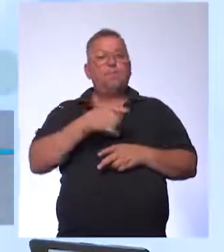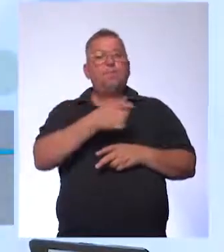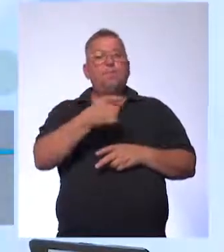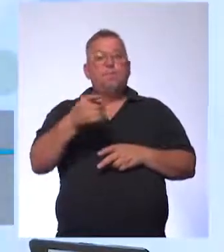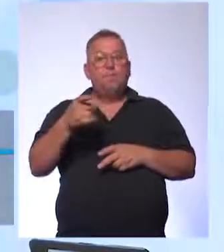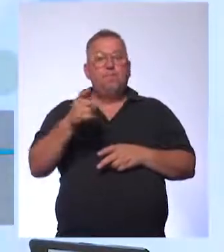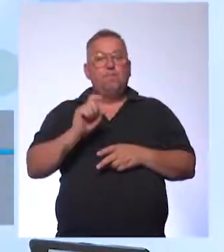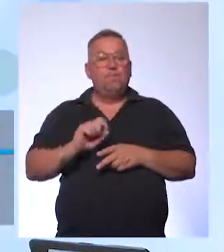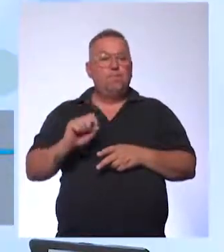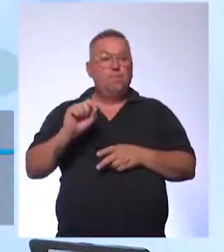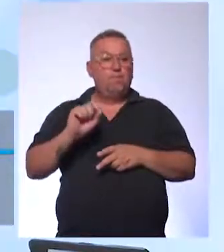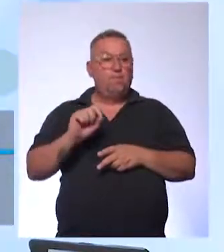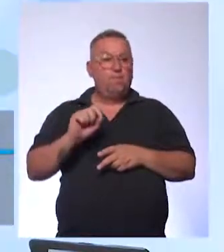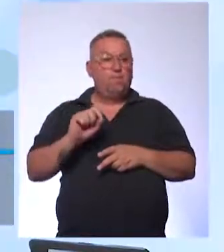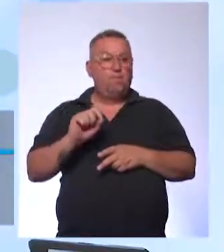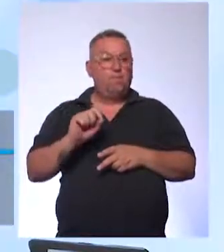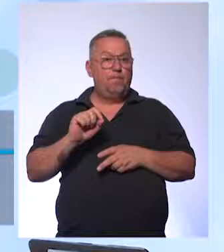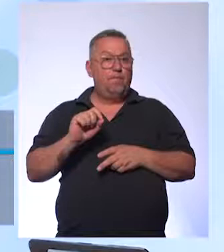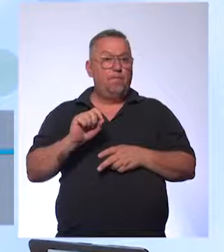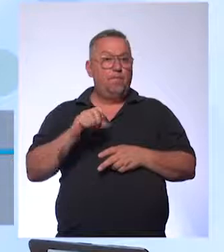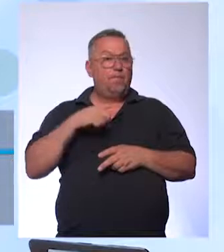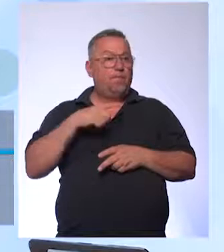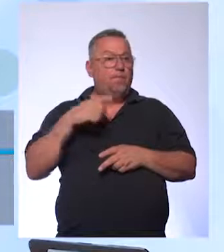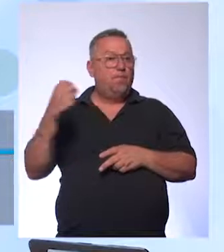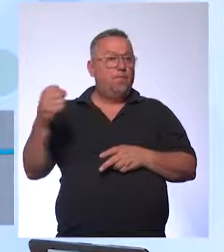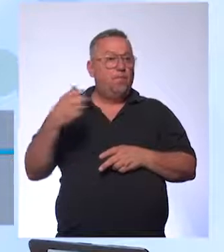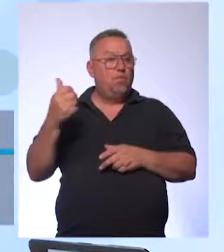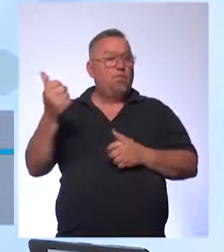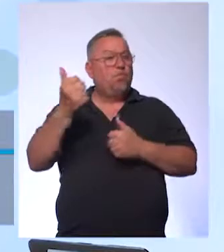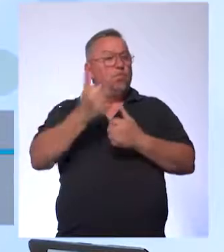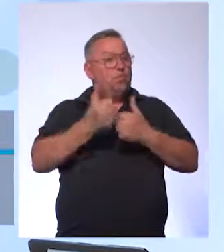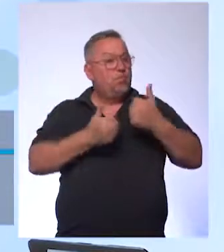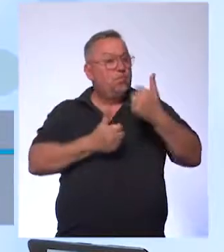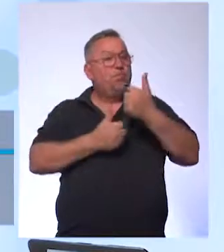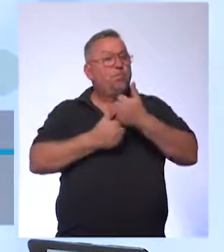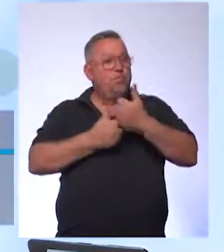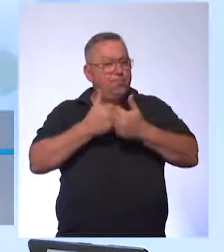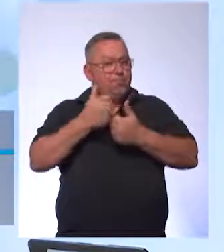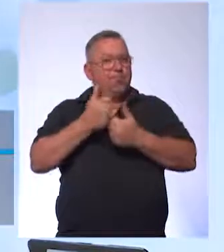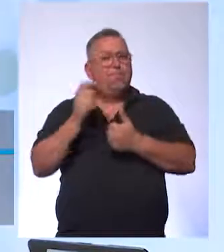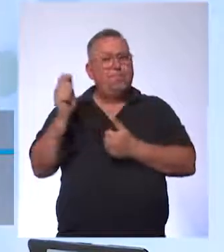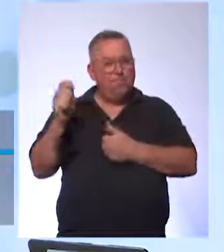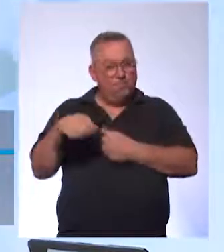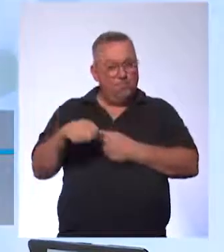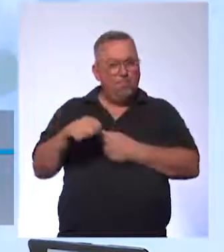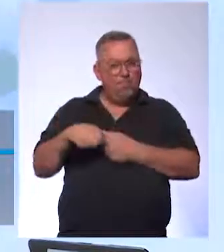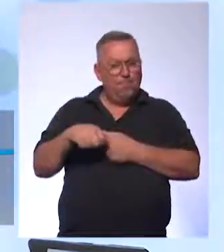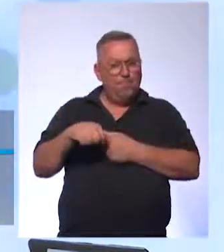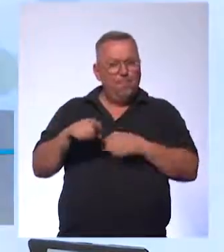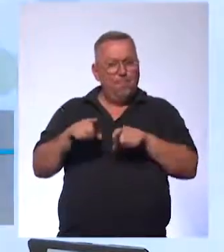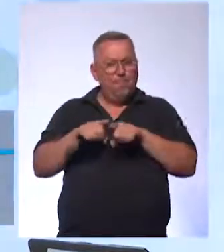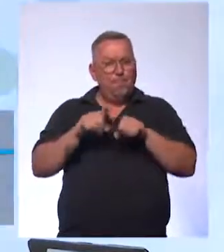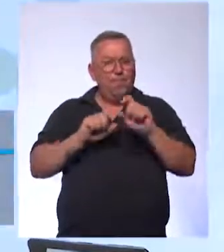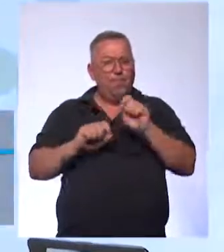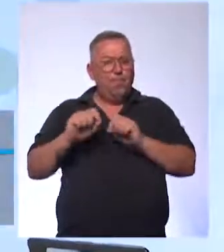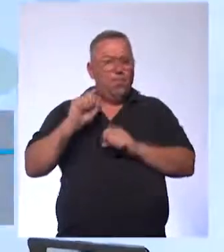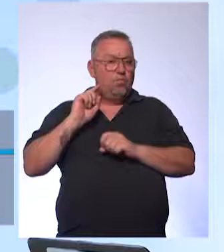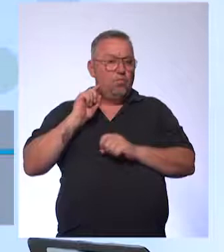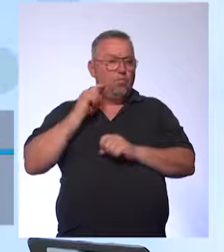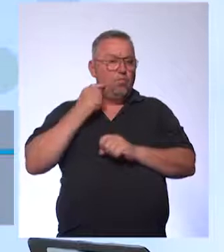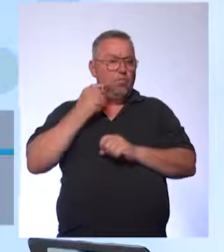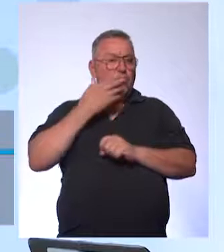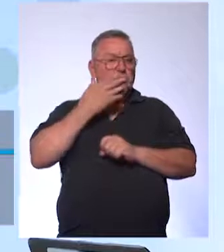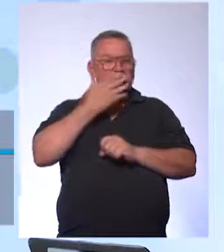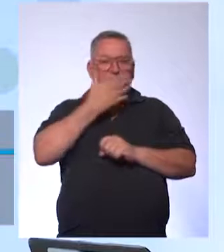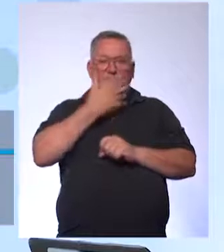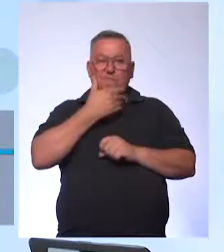aí é que elas são renováveis, tá? E a questão do poluente, né,